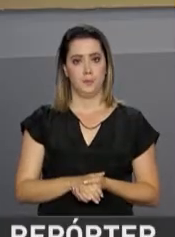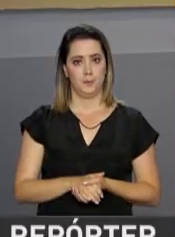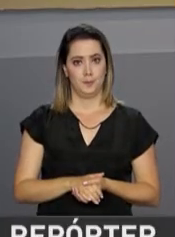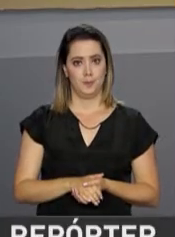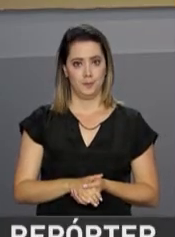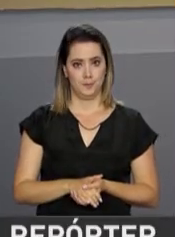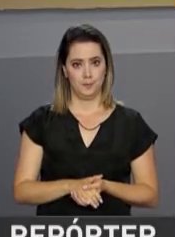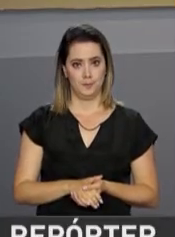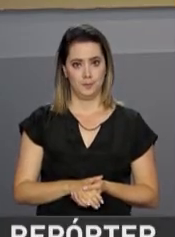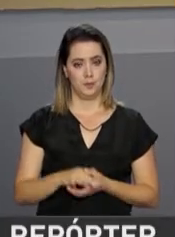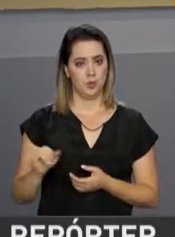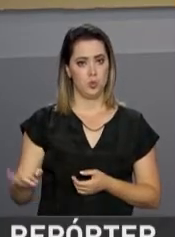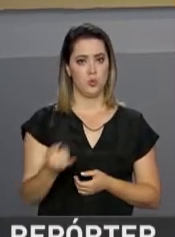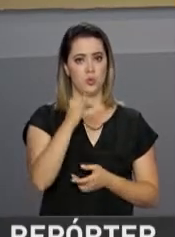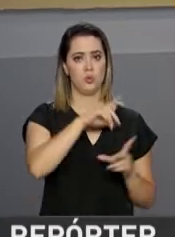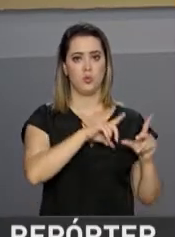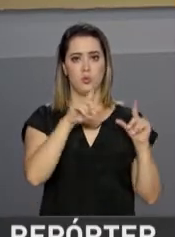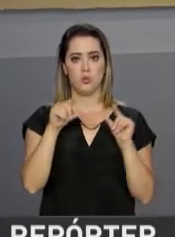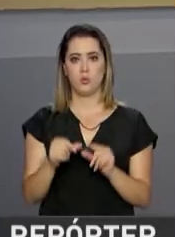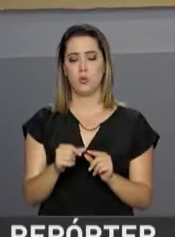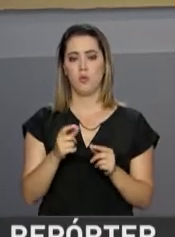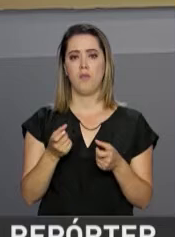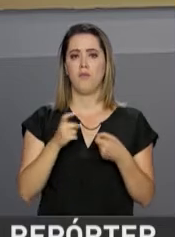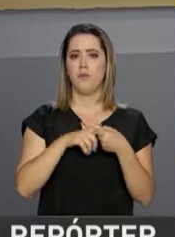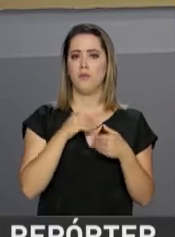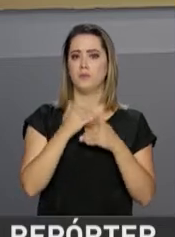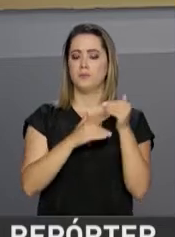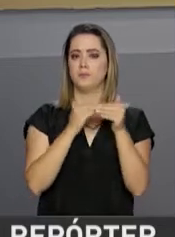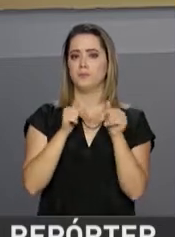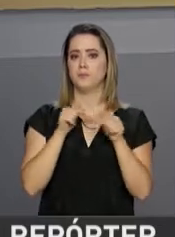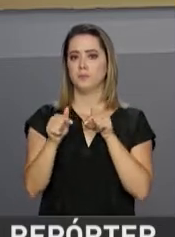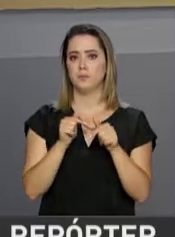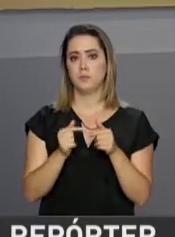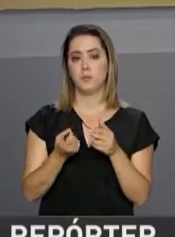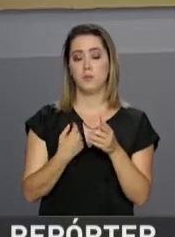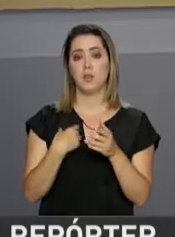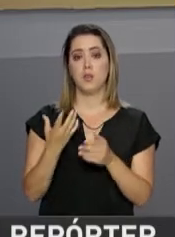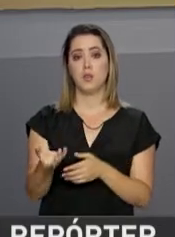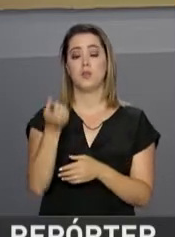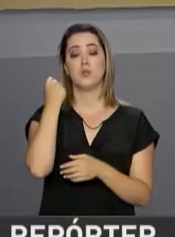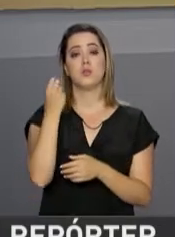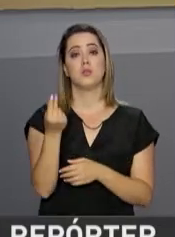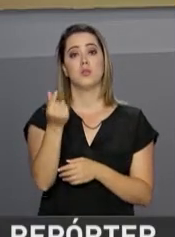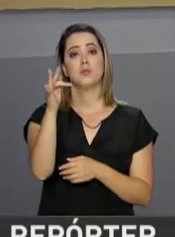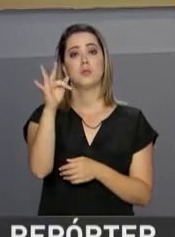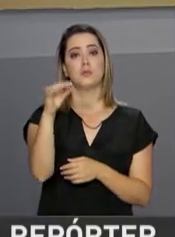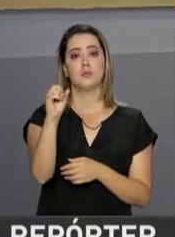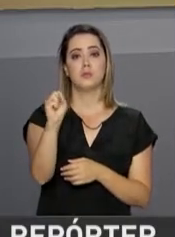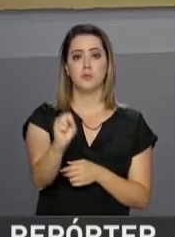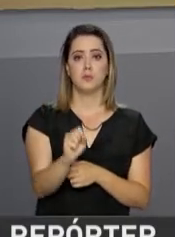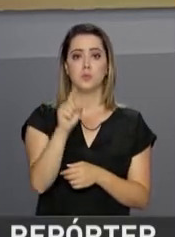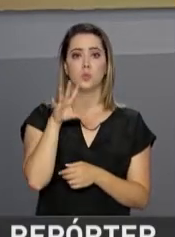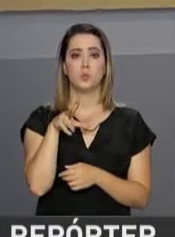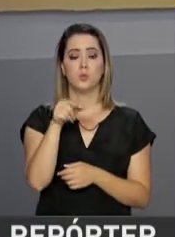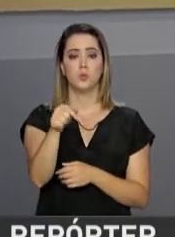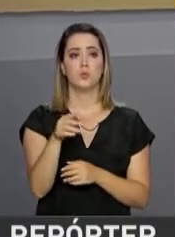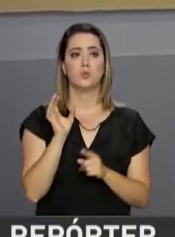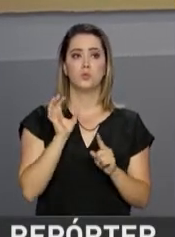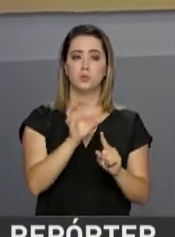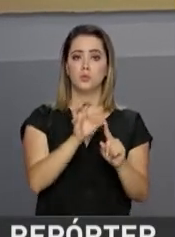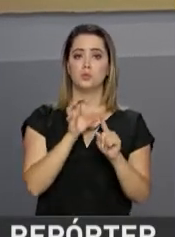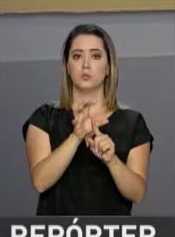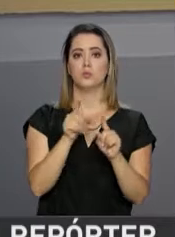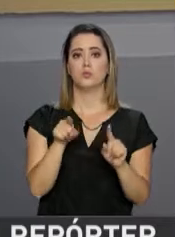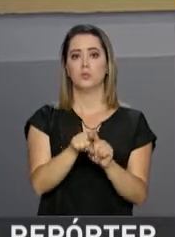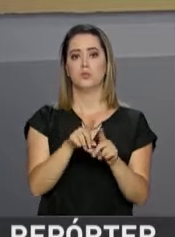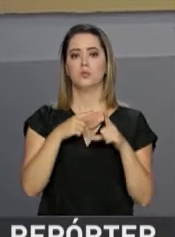taxas de juros menores recuperação no mercado de trabalho e o efeito dos saques das contas inativas do fgts tudo